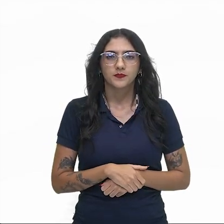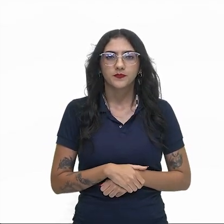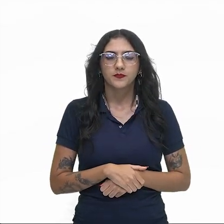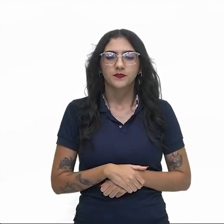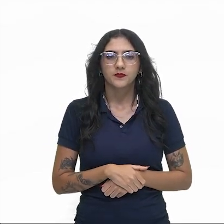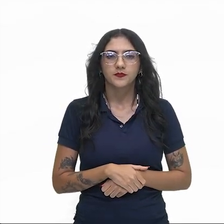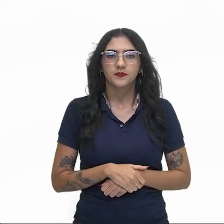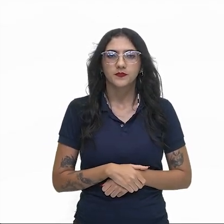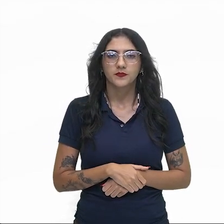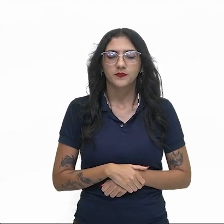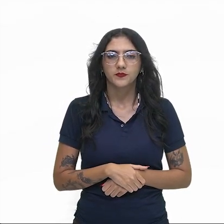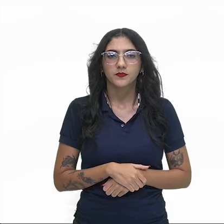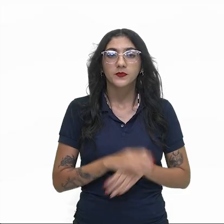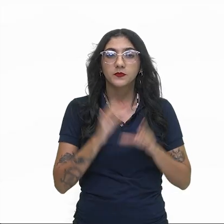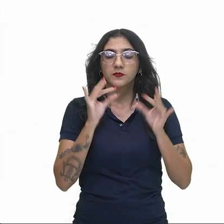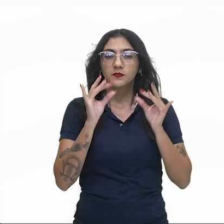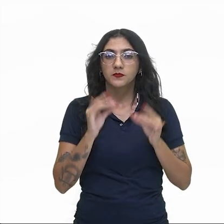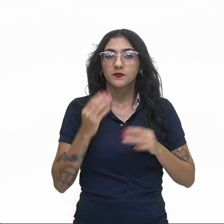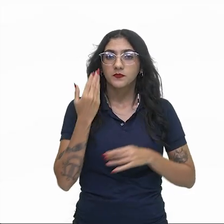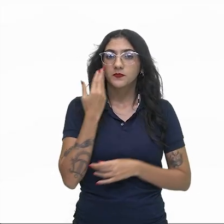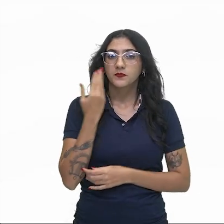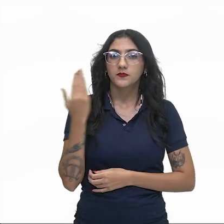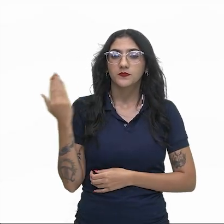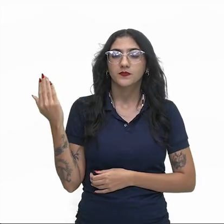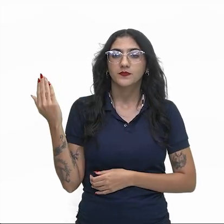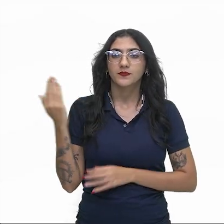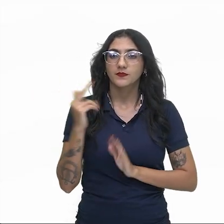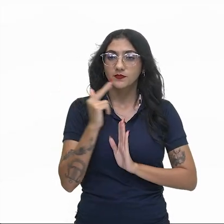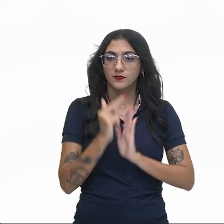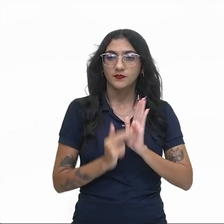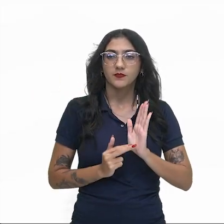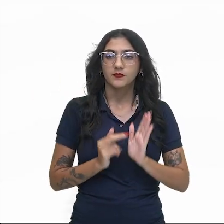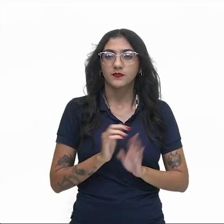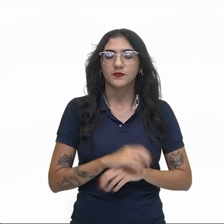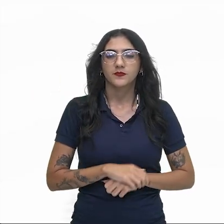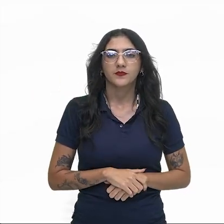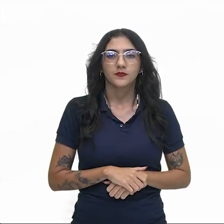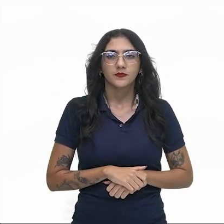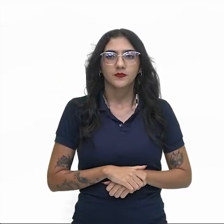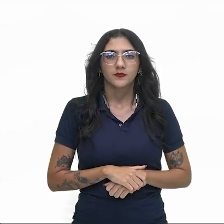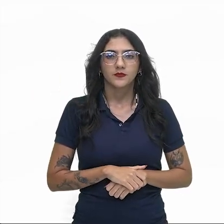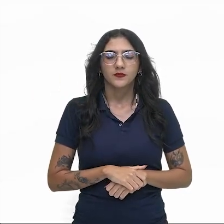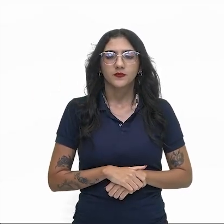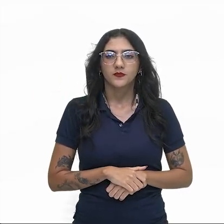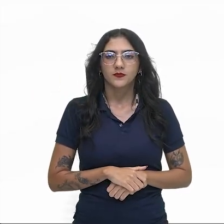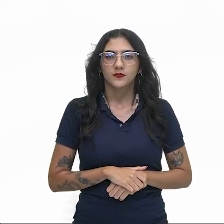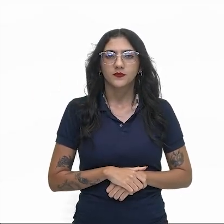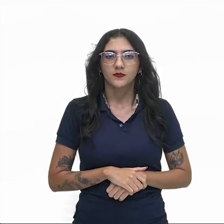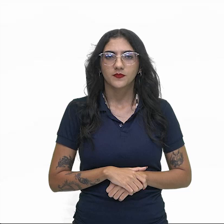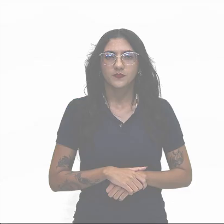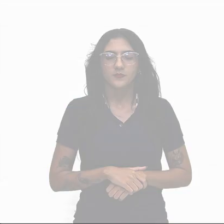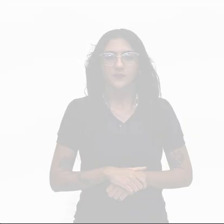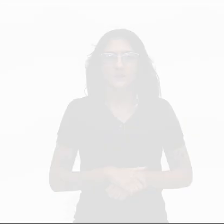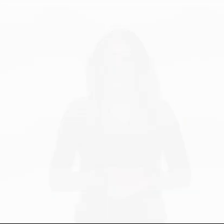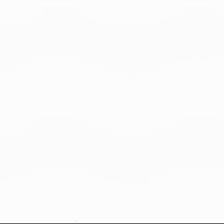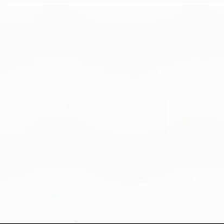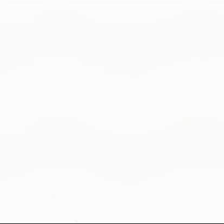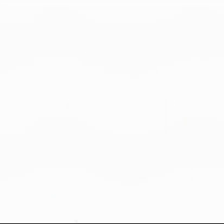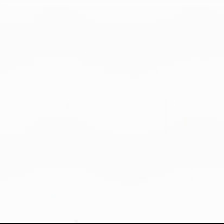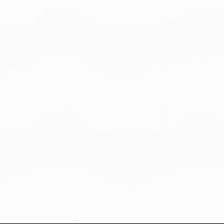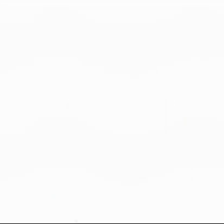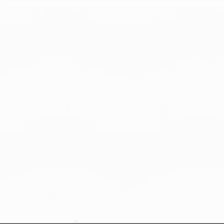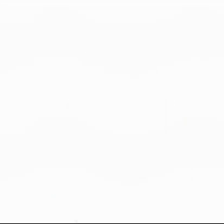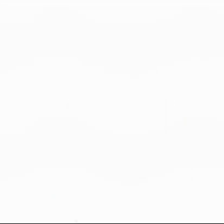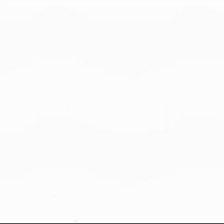expressividade, ele fala assim, ó, the slings and arrows of outrageous fortune,